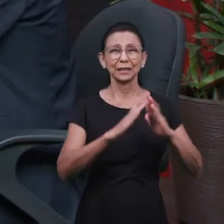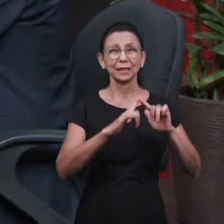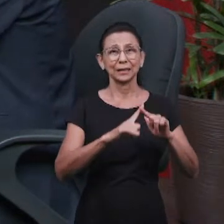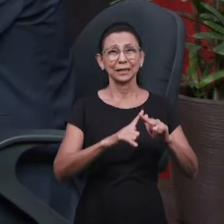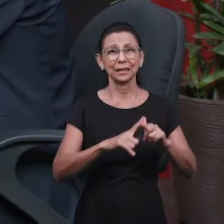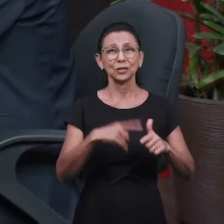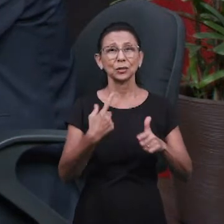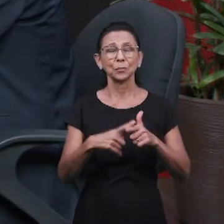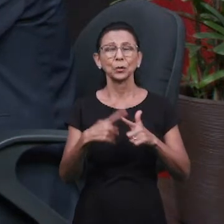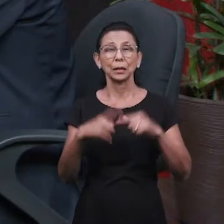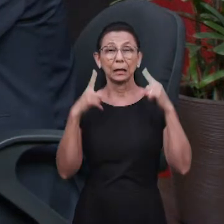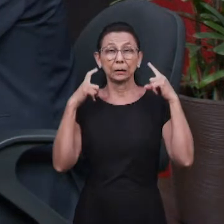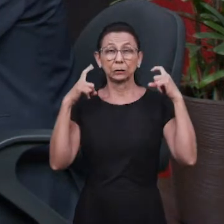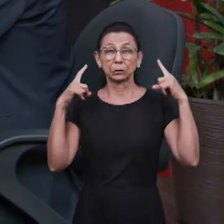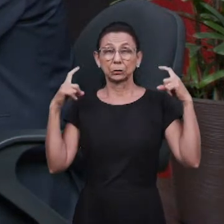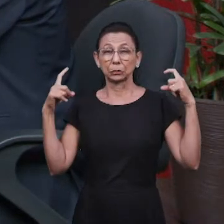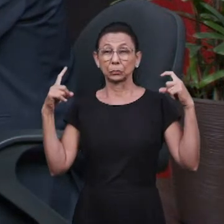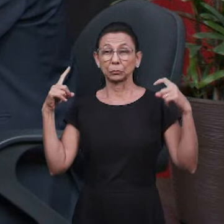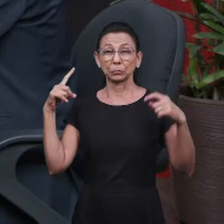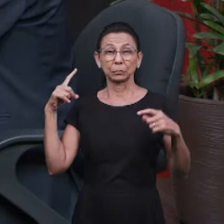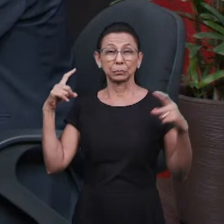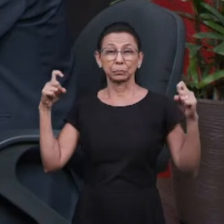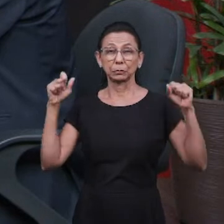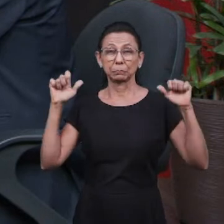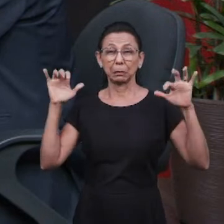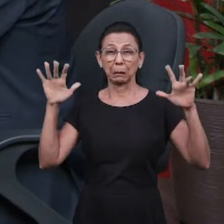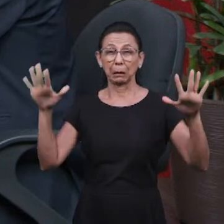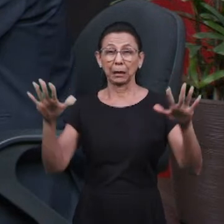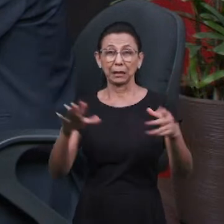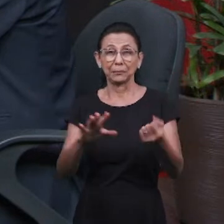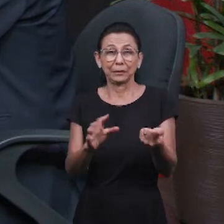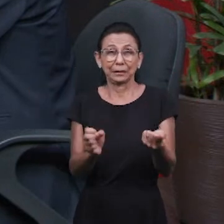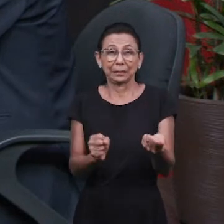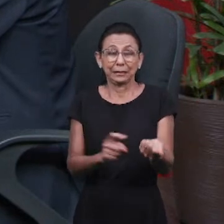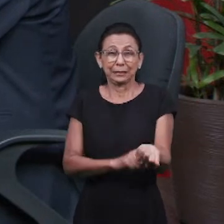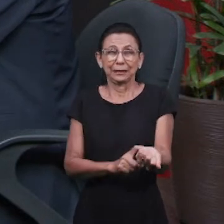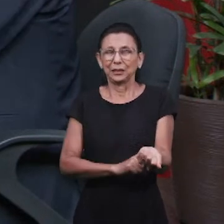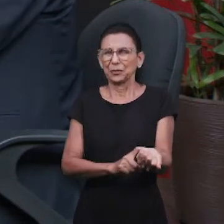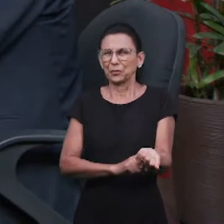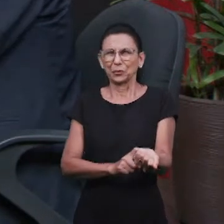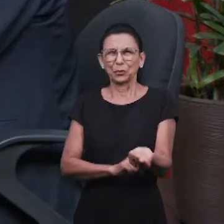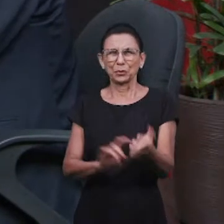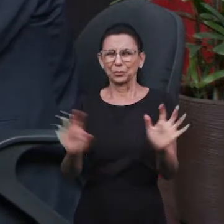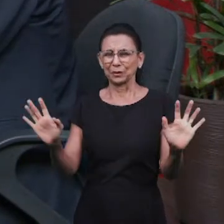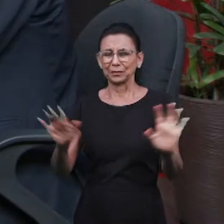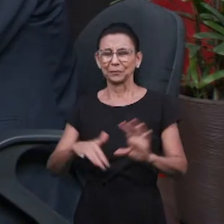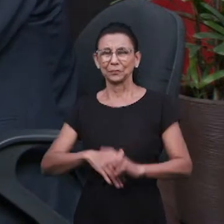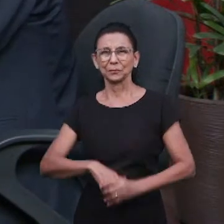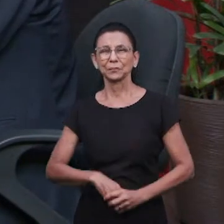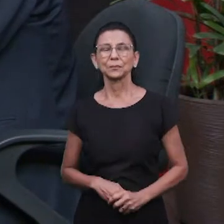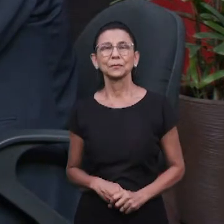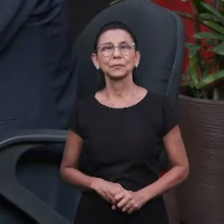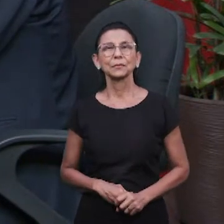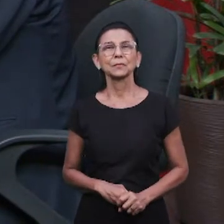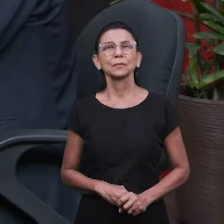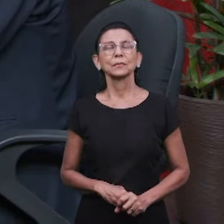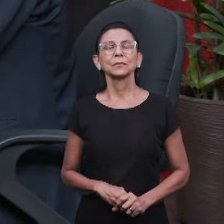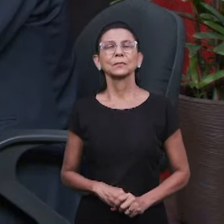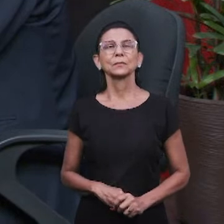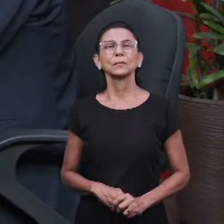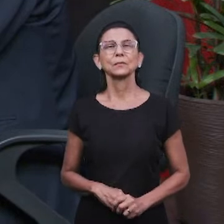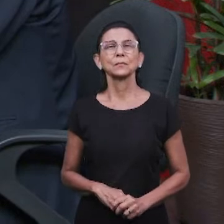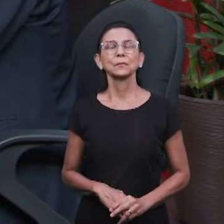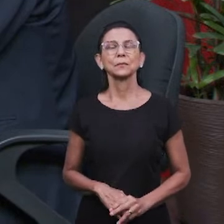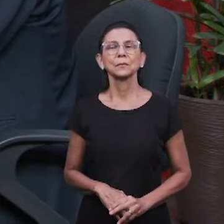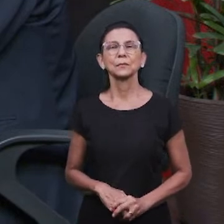templo por causa do volume, né, no som, que traz essa irritação e outros fatores. E tem aqui também outro tópico que eu